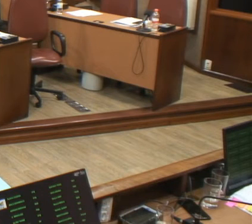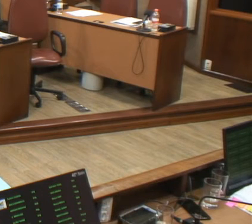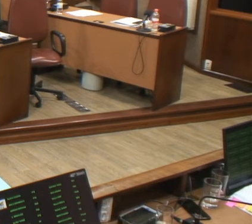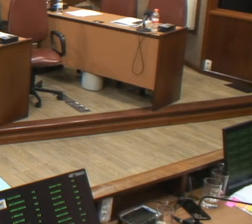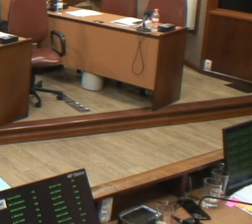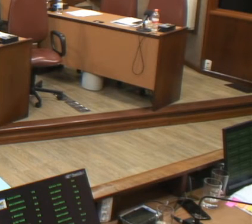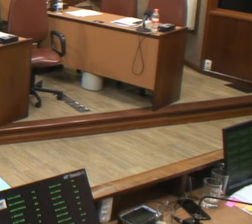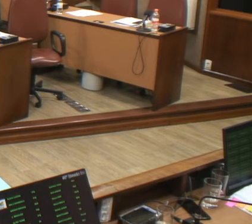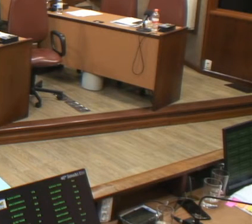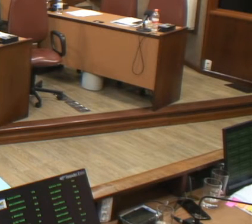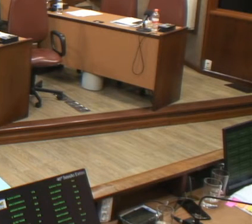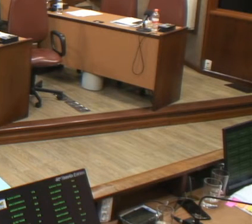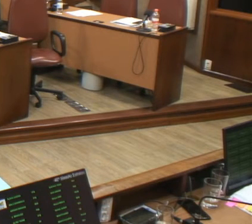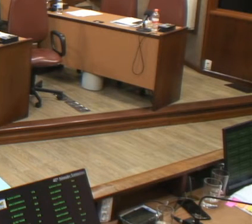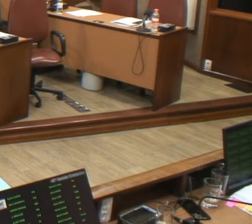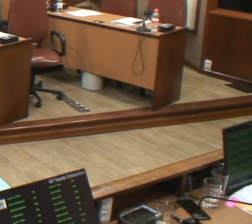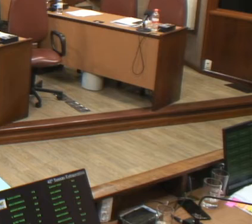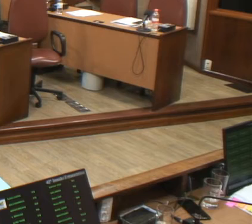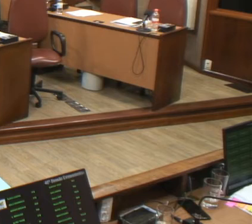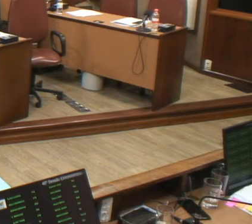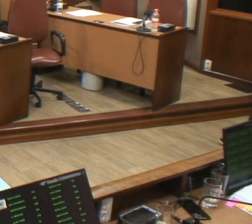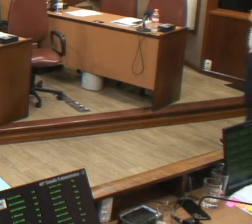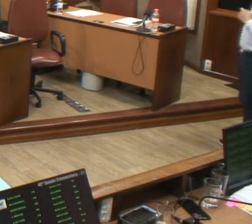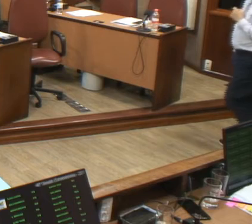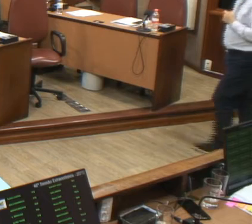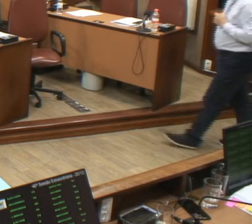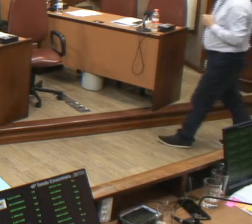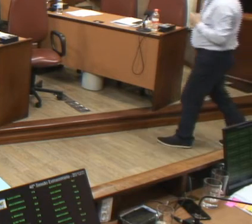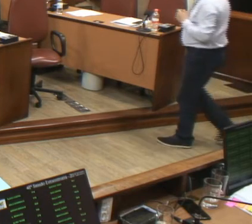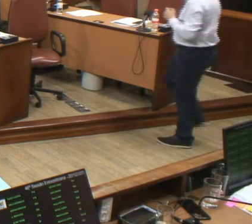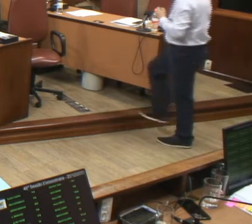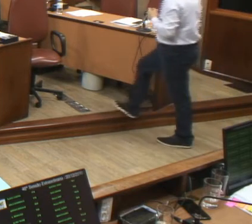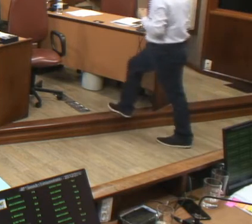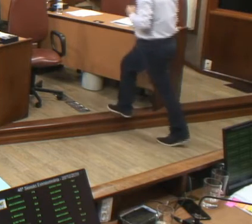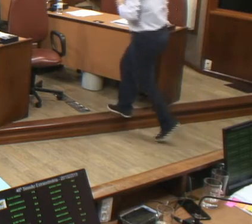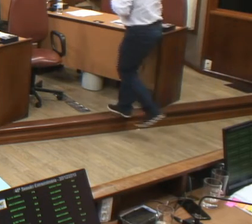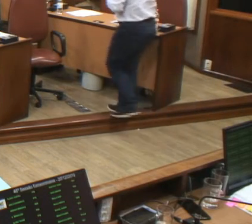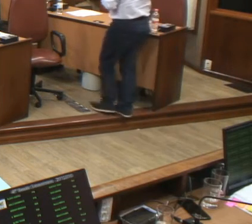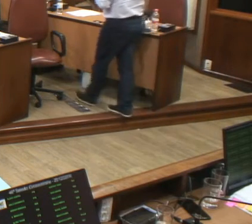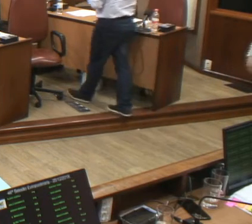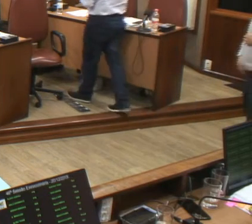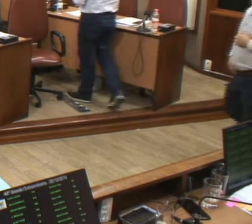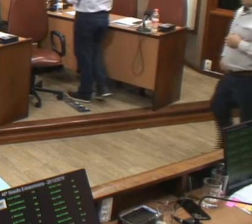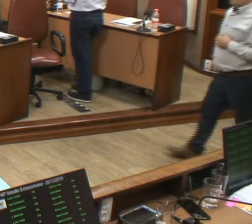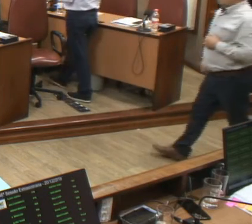e a presença dos senhores vereadores no plenário, senhor presidente. Muito obrigado.